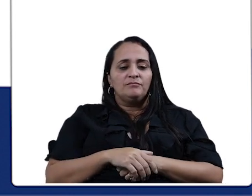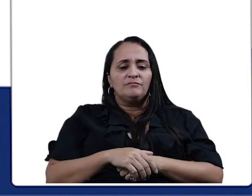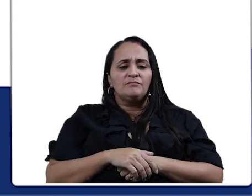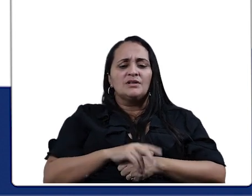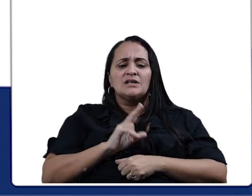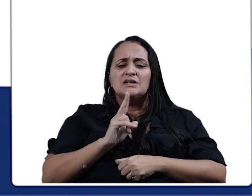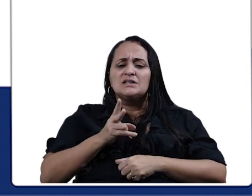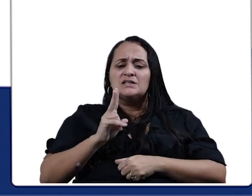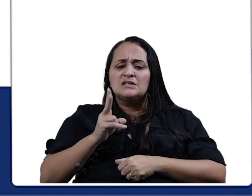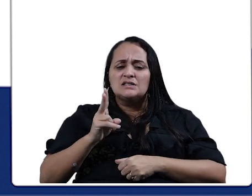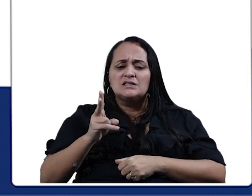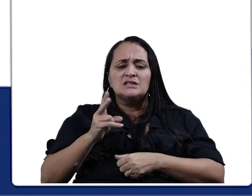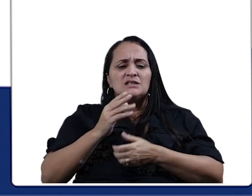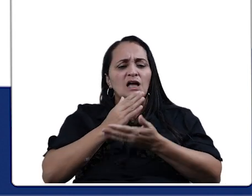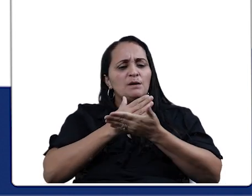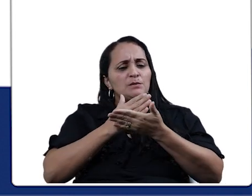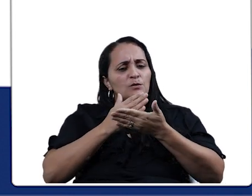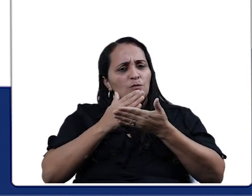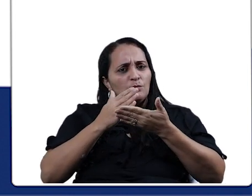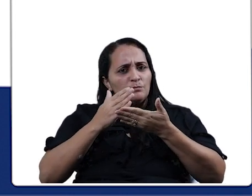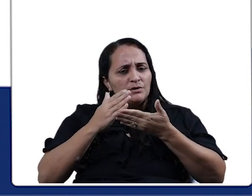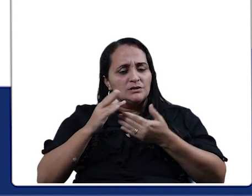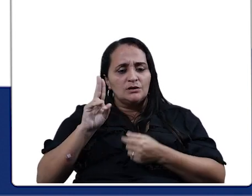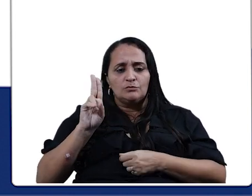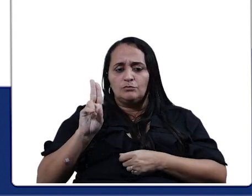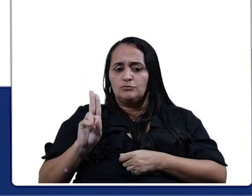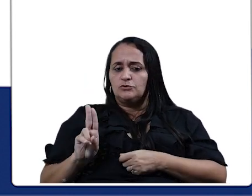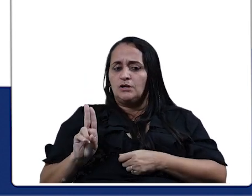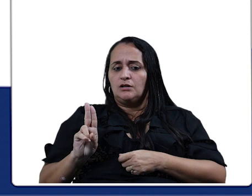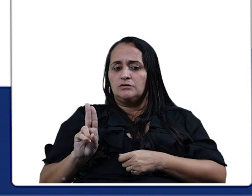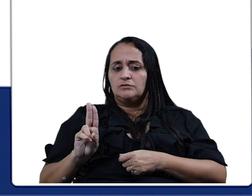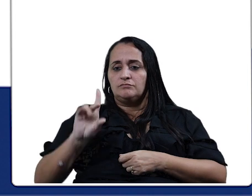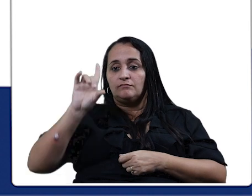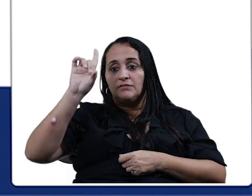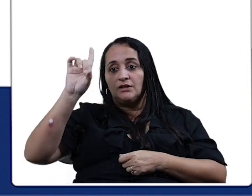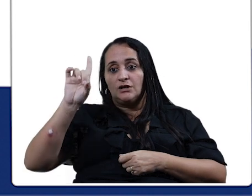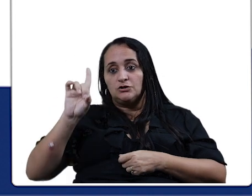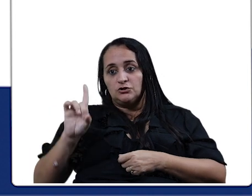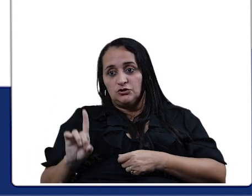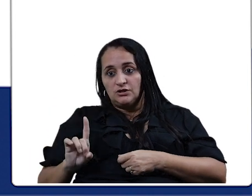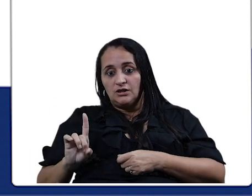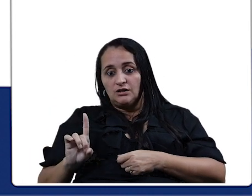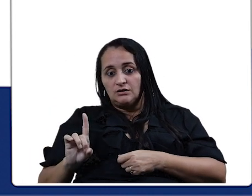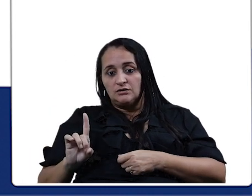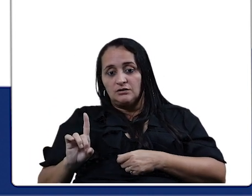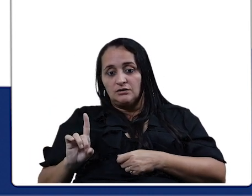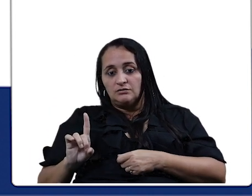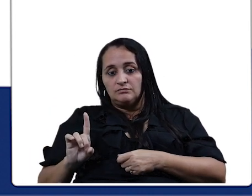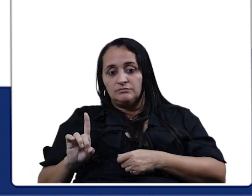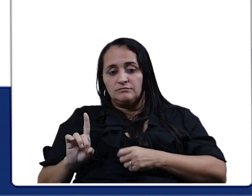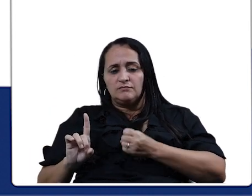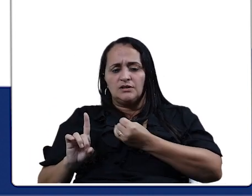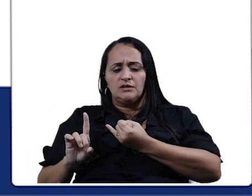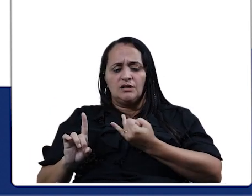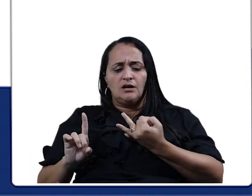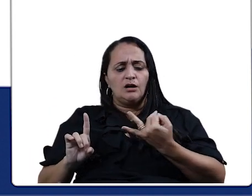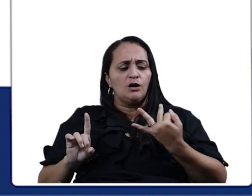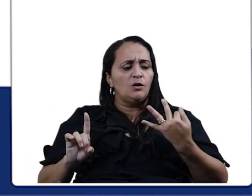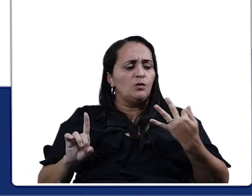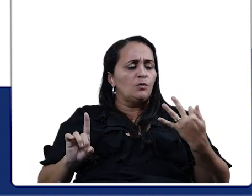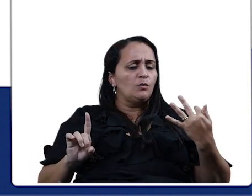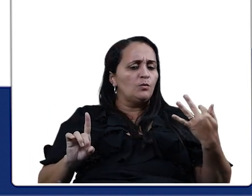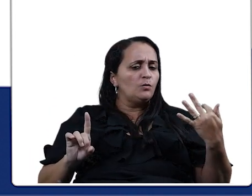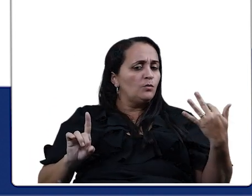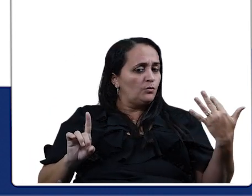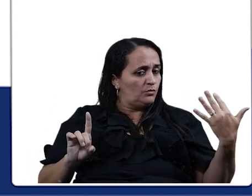E sempre começando com a unidade na haste da direita e as demais ordens